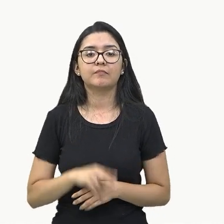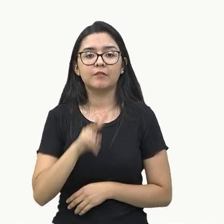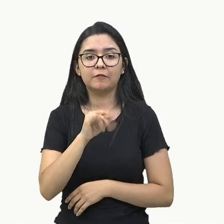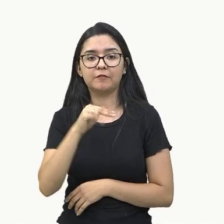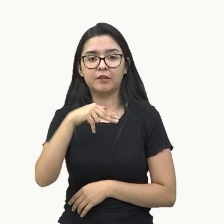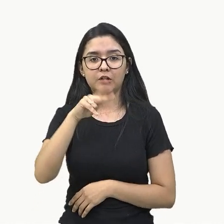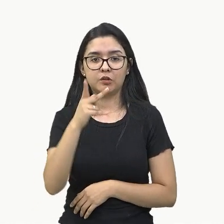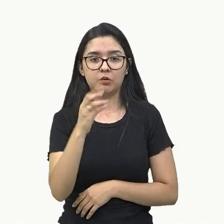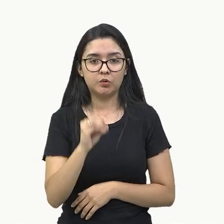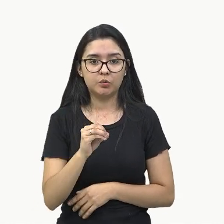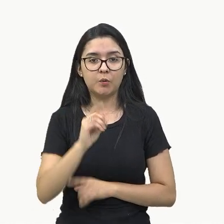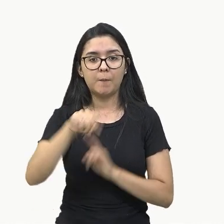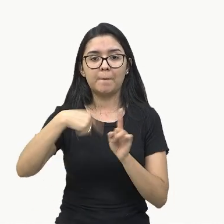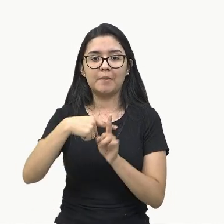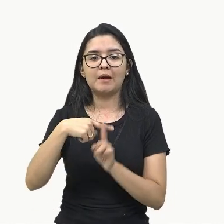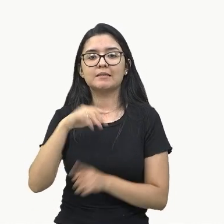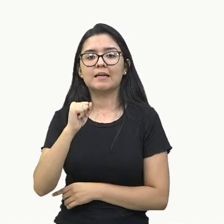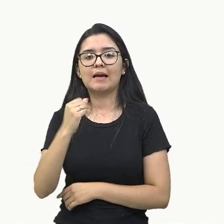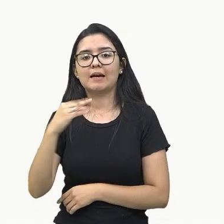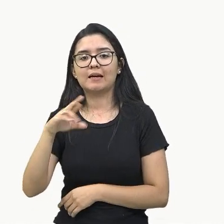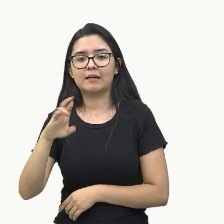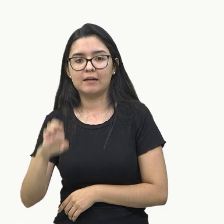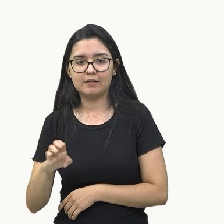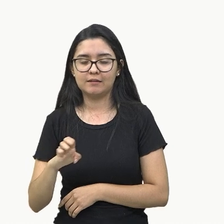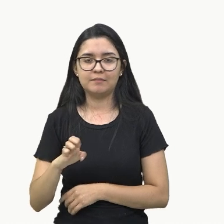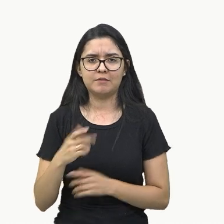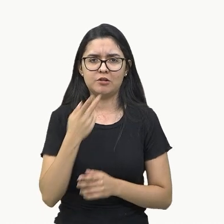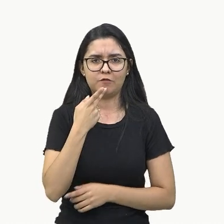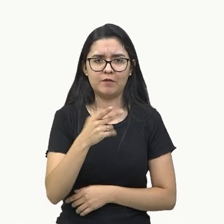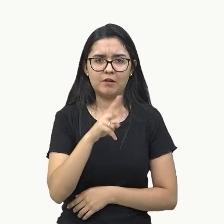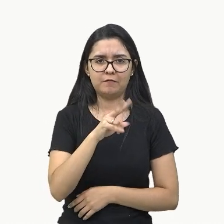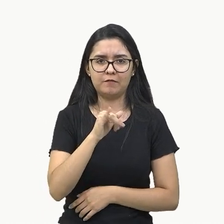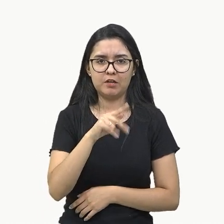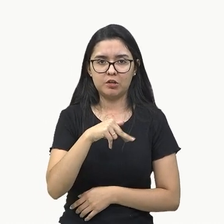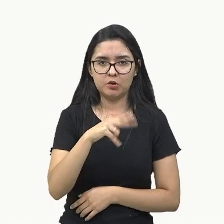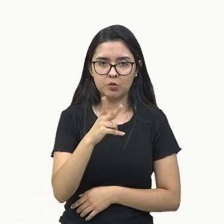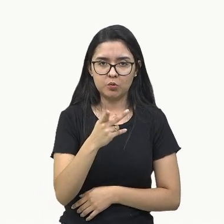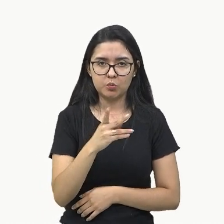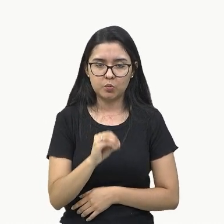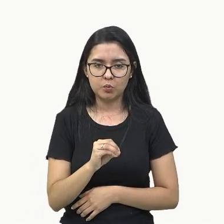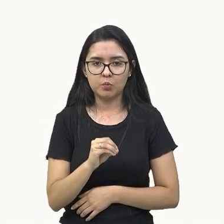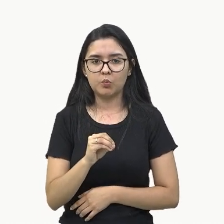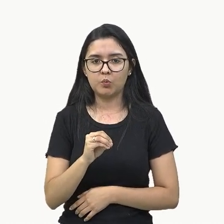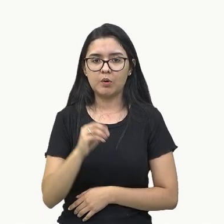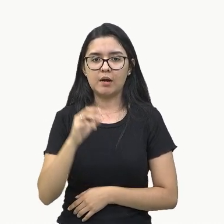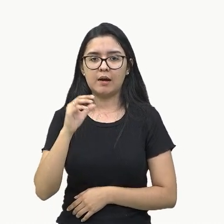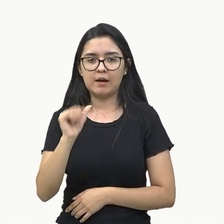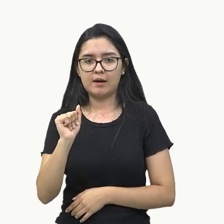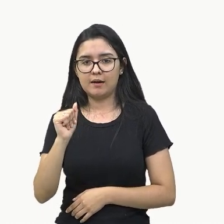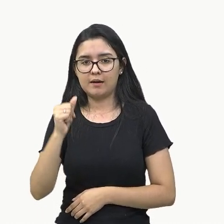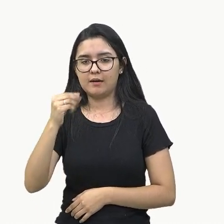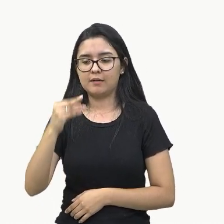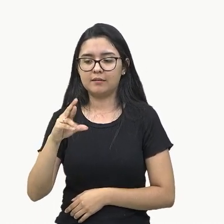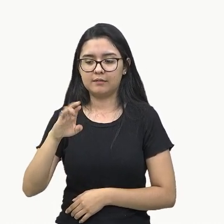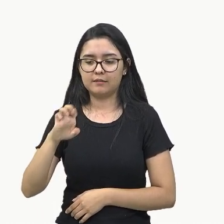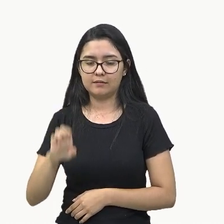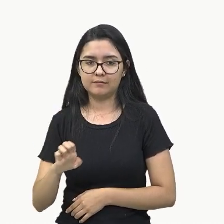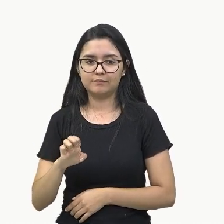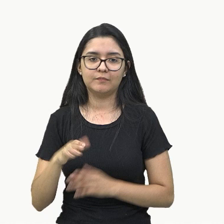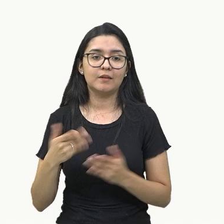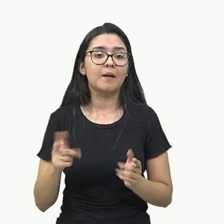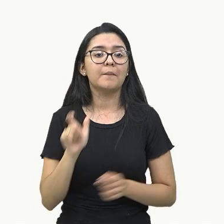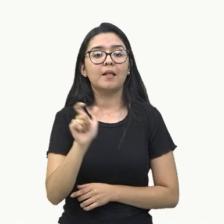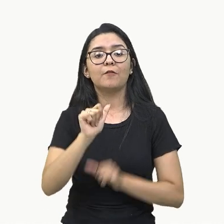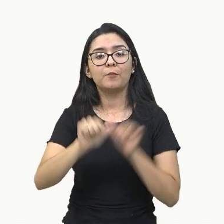vinho e acre. Mas eu não falo vinho acre, eu falo vinagre. Ao longo do tempo, com os falantes